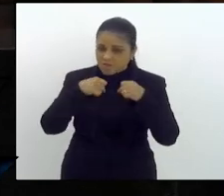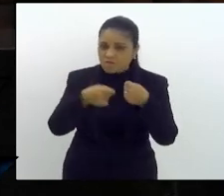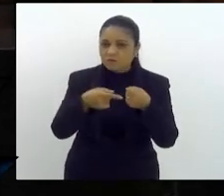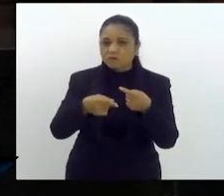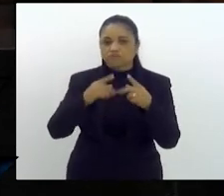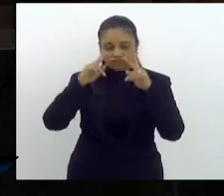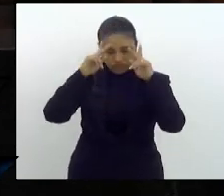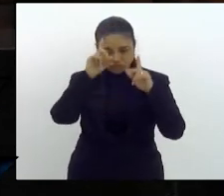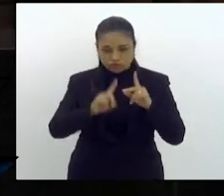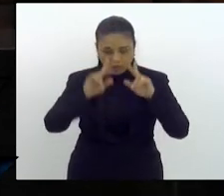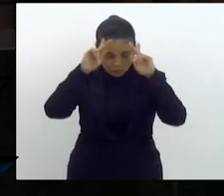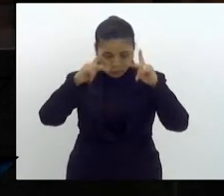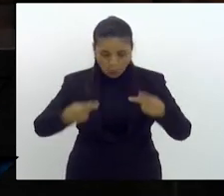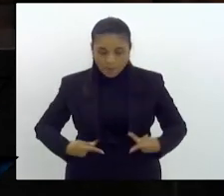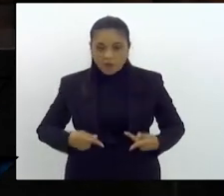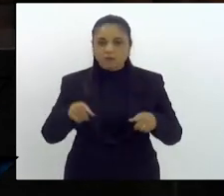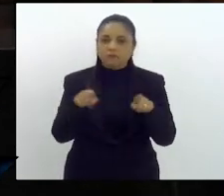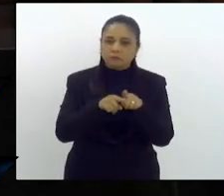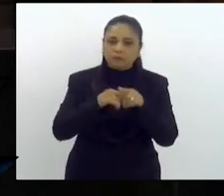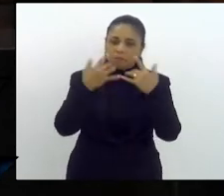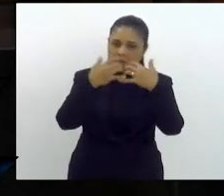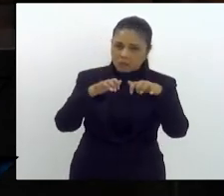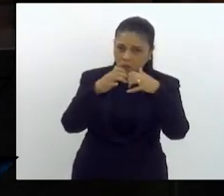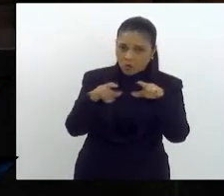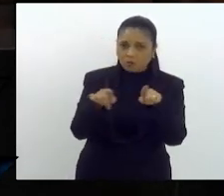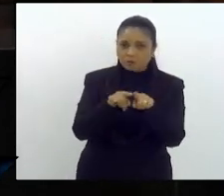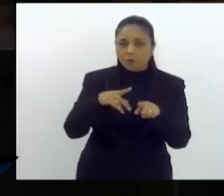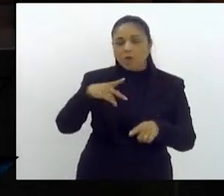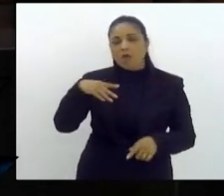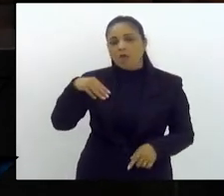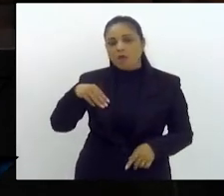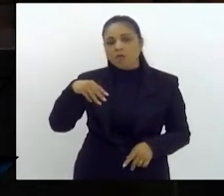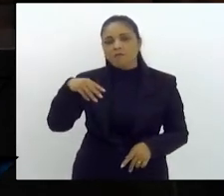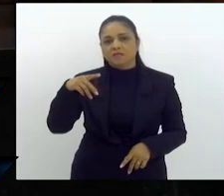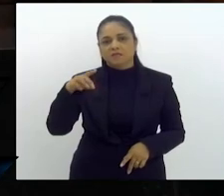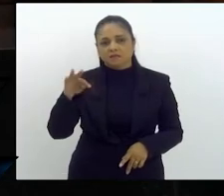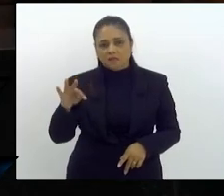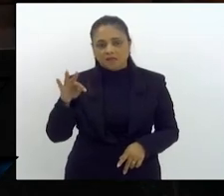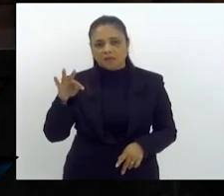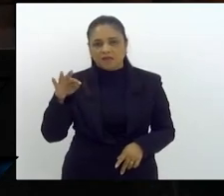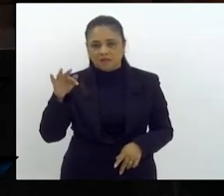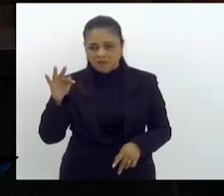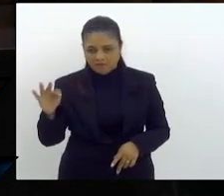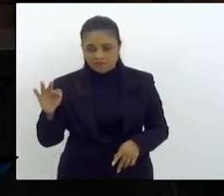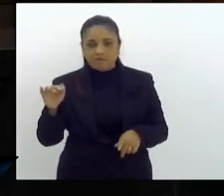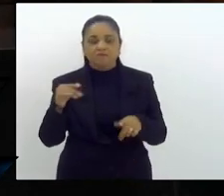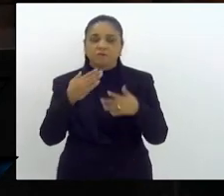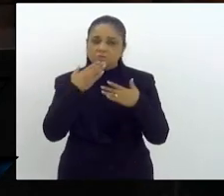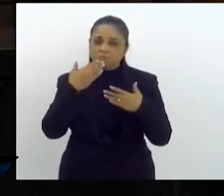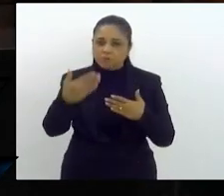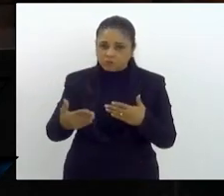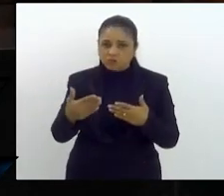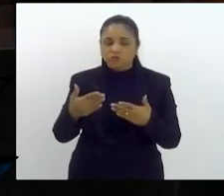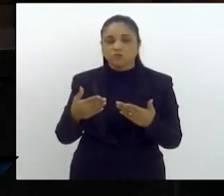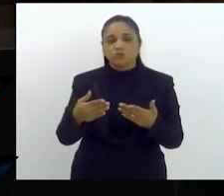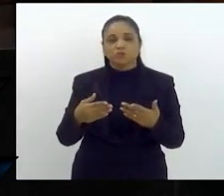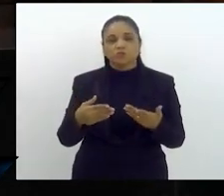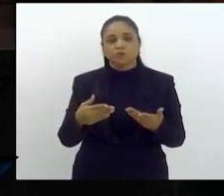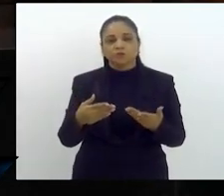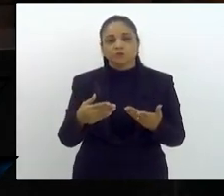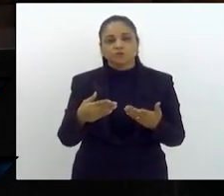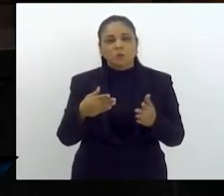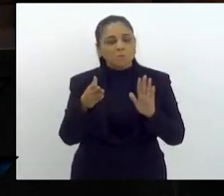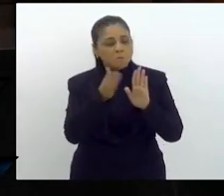Direitos Humanos cddh de Petrópolis E também o MPF tem pedido que é o cancelamento de qualquer tipo de